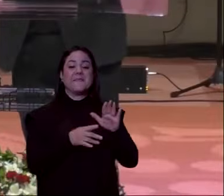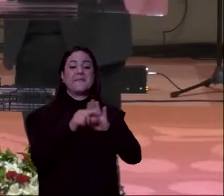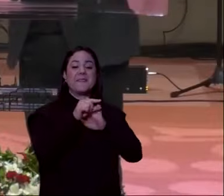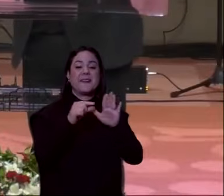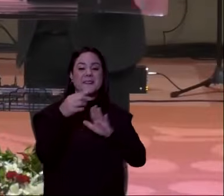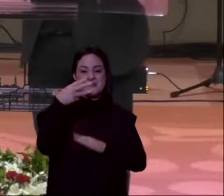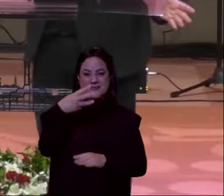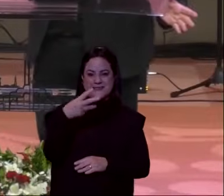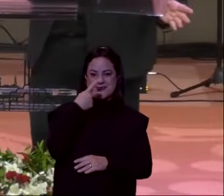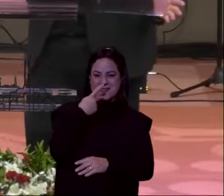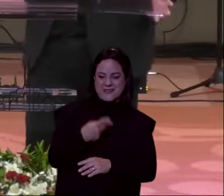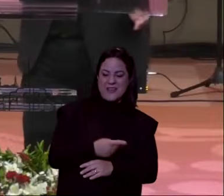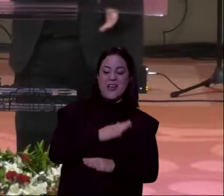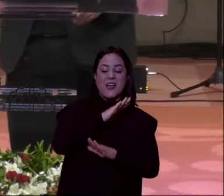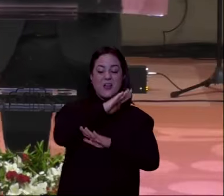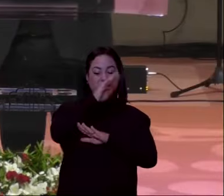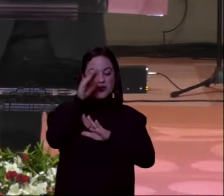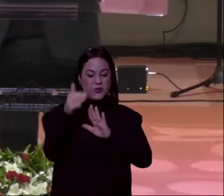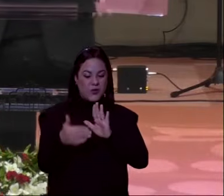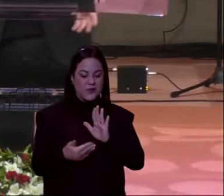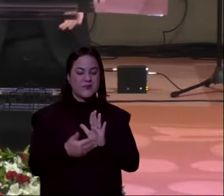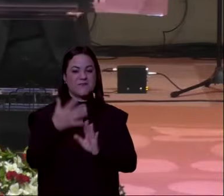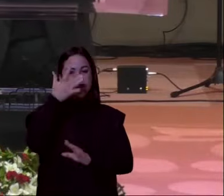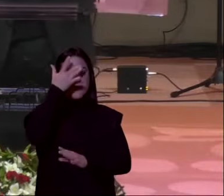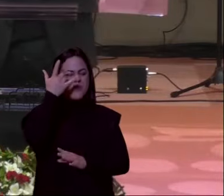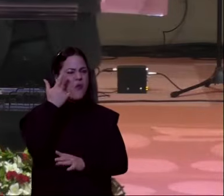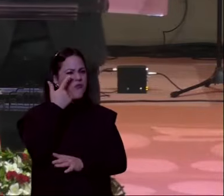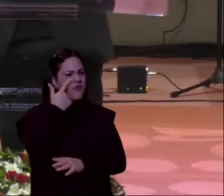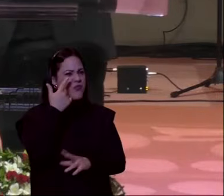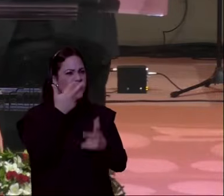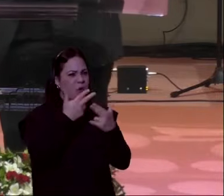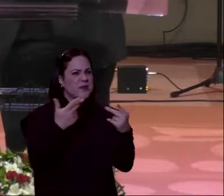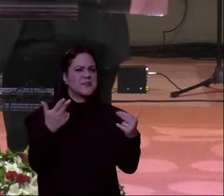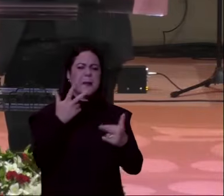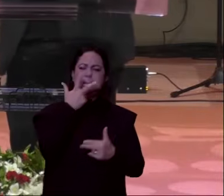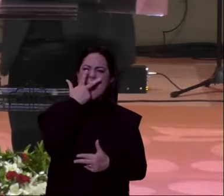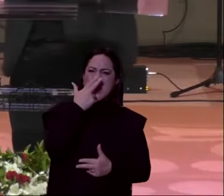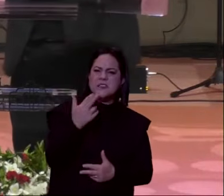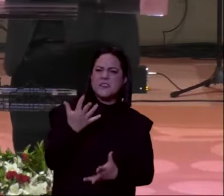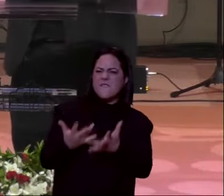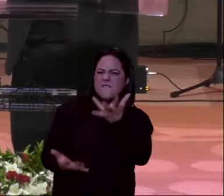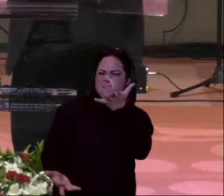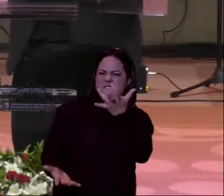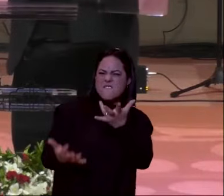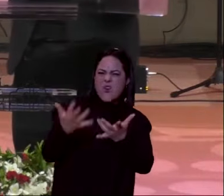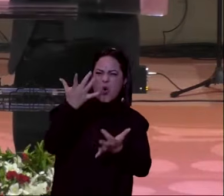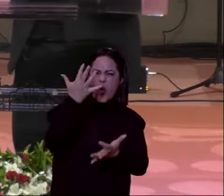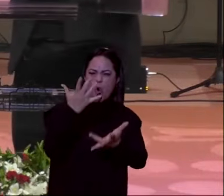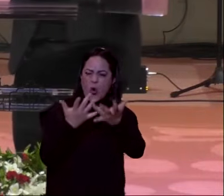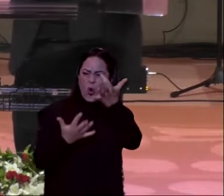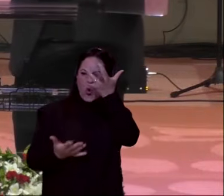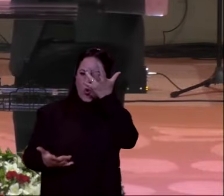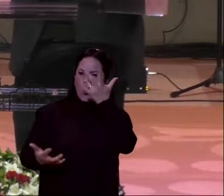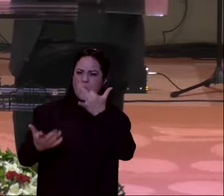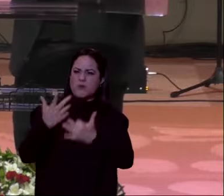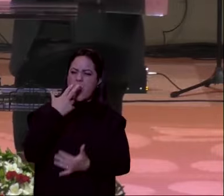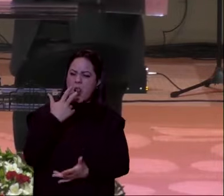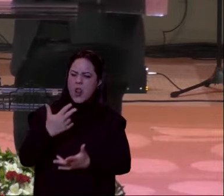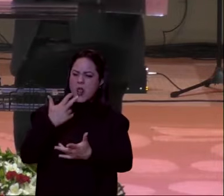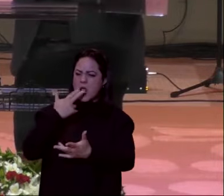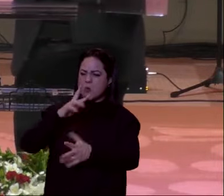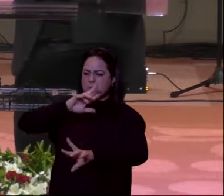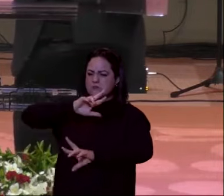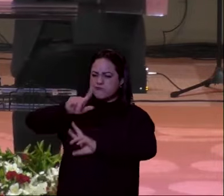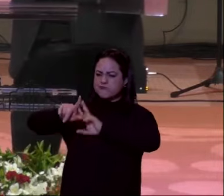assim: então todos viram umas coisas parecidas com chamas que se espalharam como línguas de fogo, e